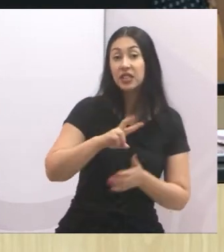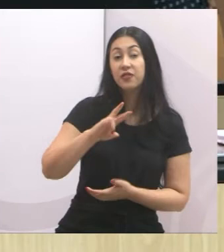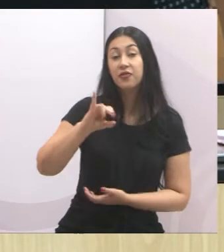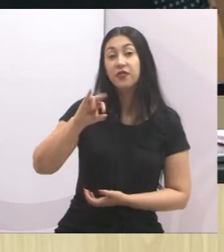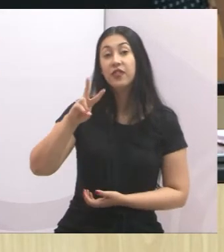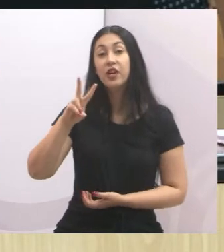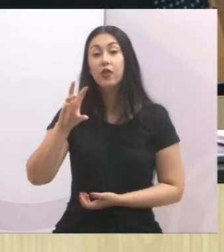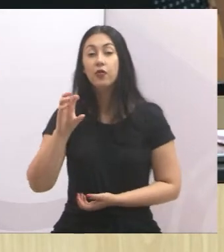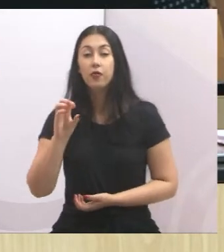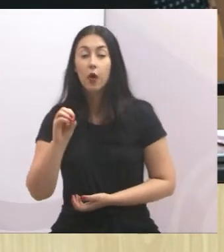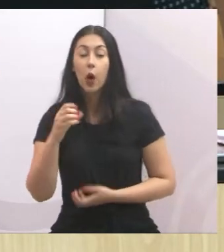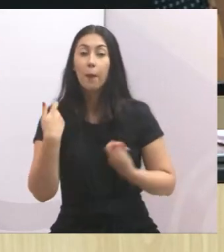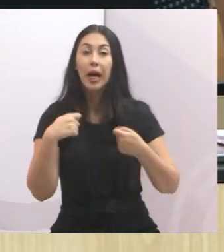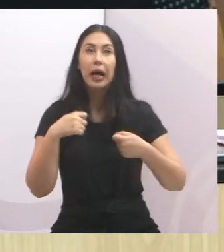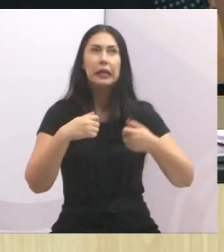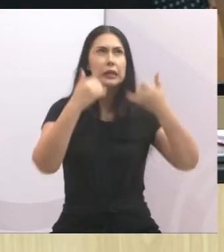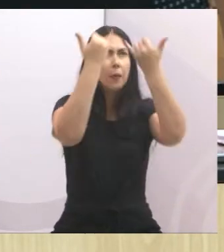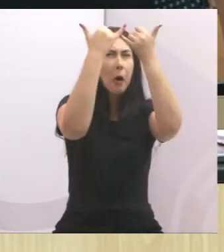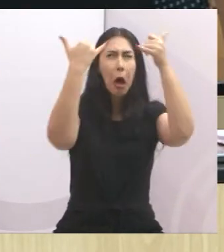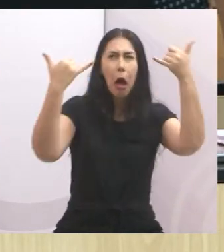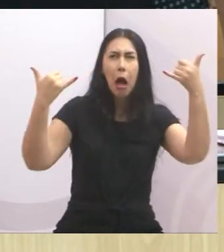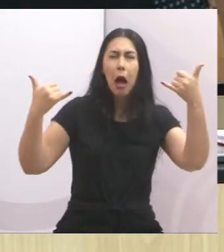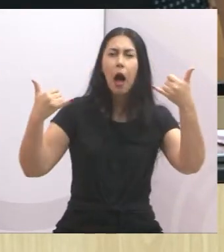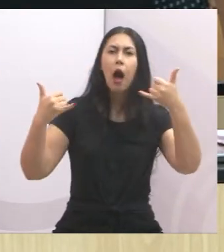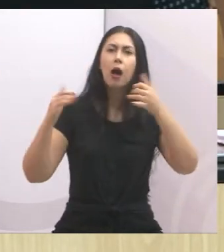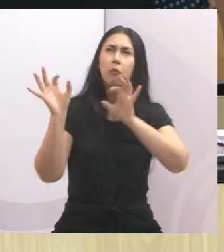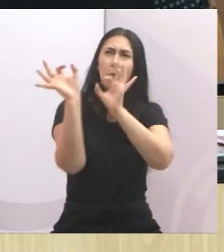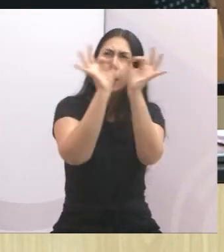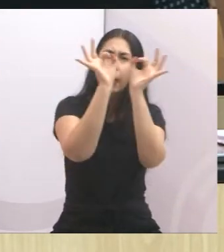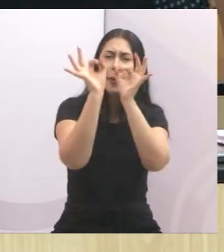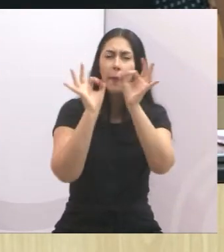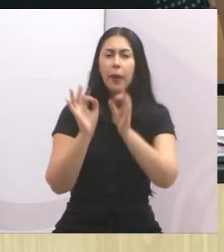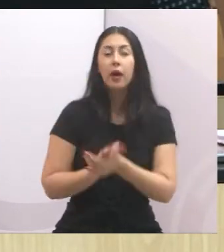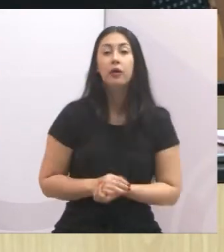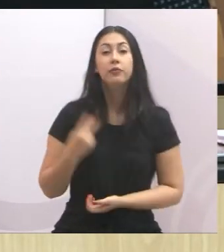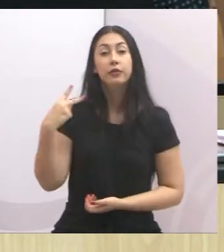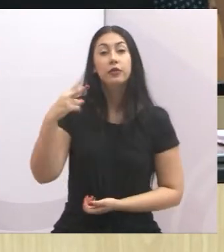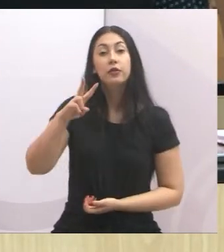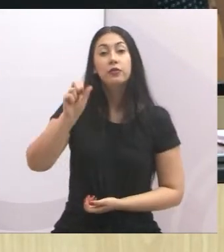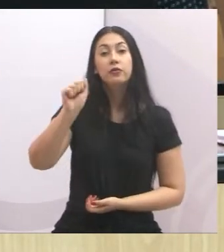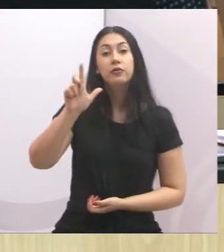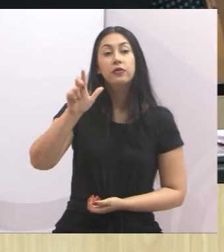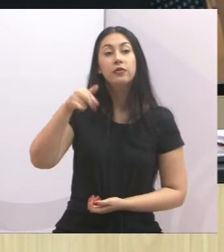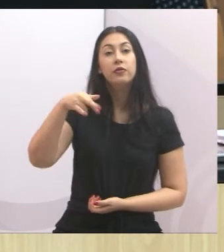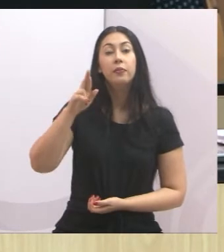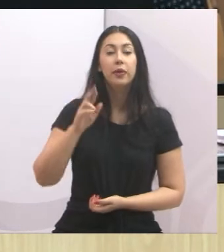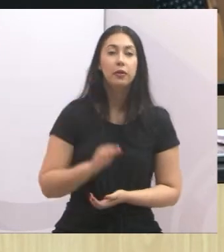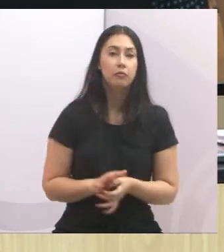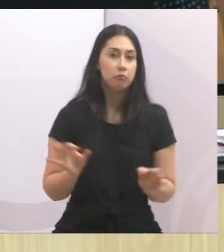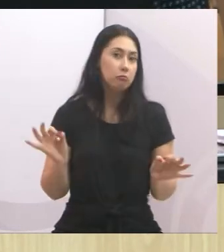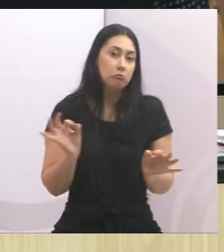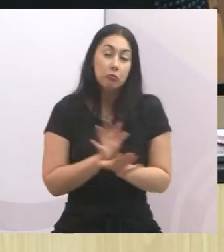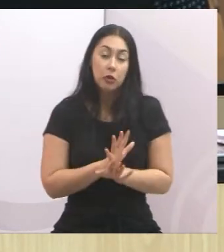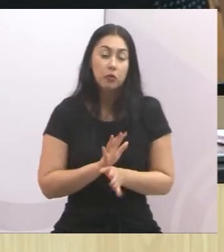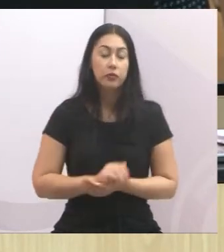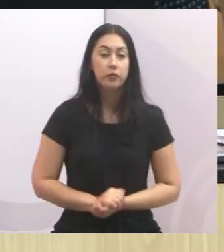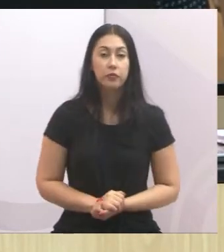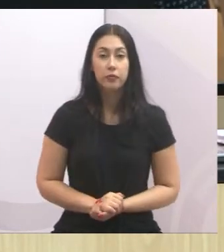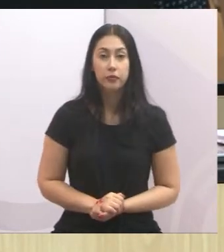Julho, situada no conjunto 22 de Abril, em Jacareí. Autoria, vereador Valmir Parque do Meia Lua. Senhor presidente, não há mais requerimentos.